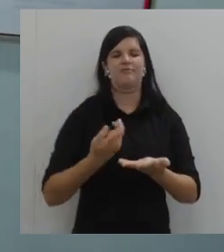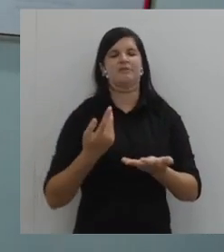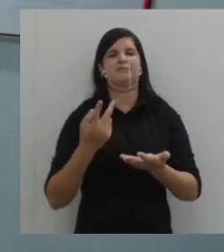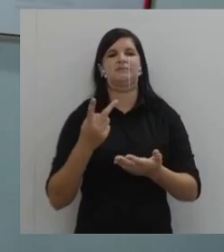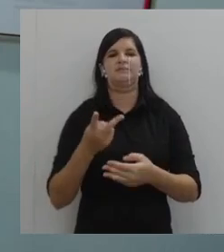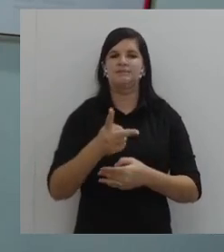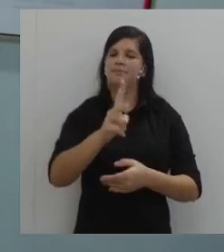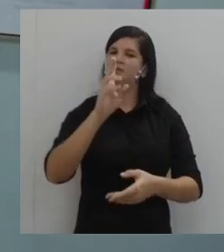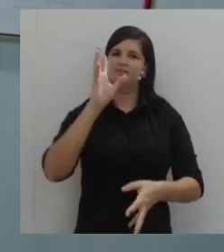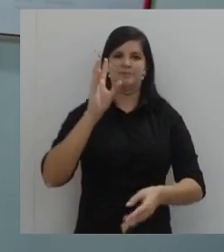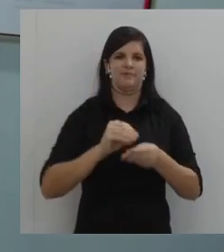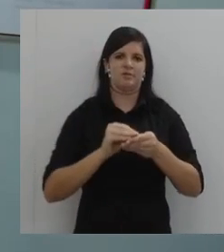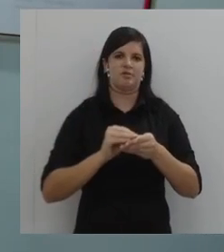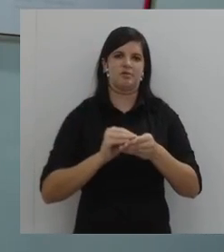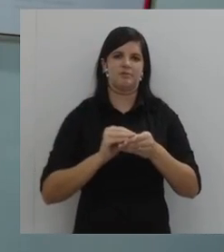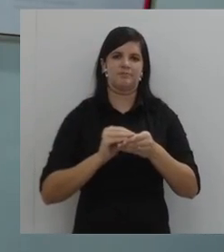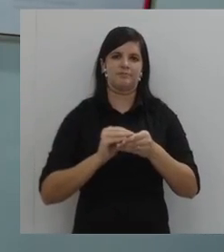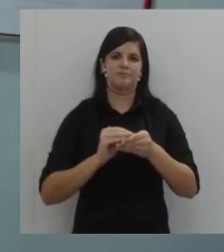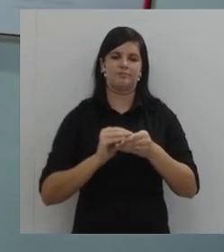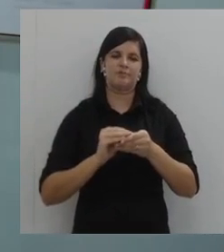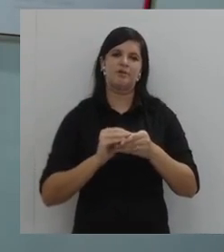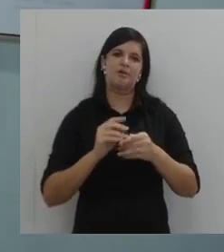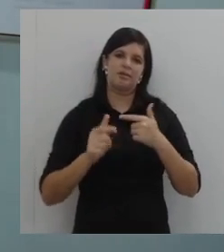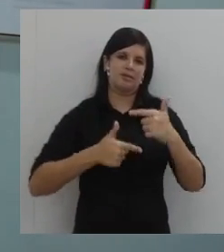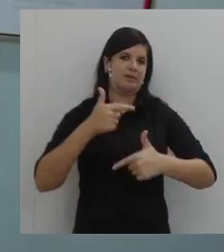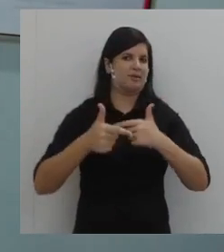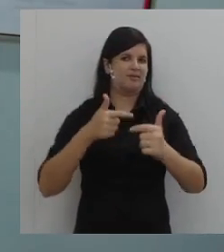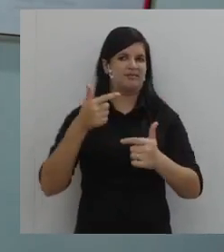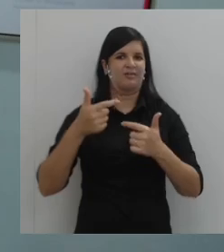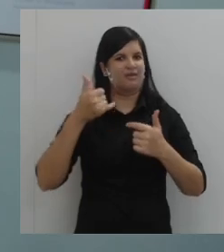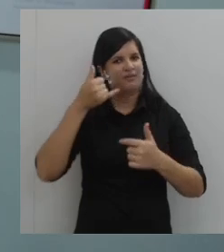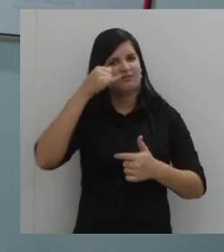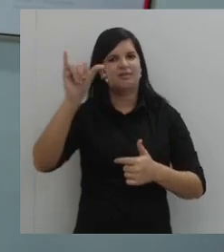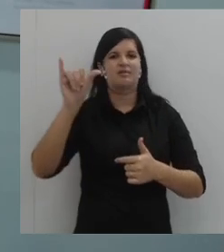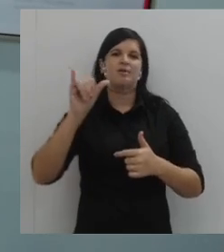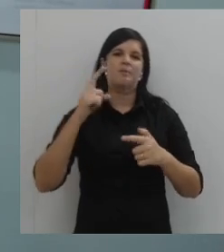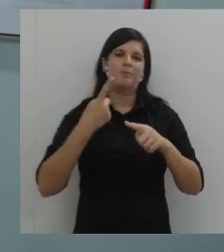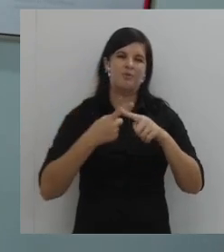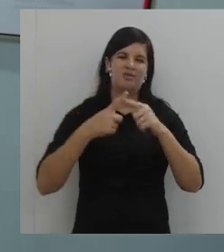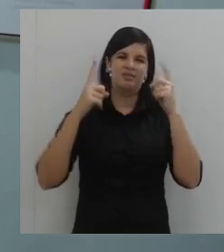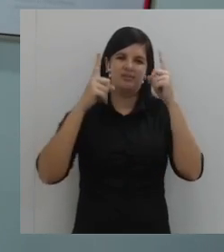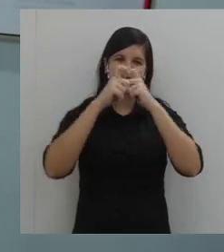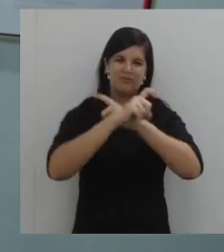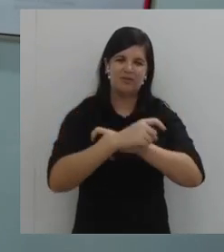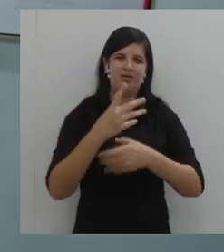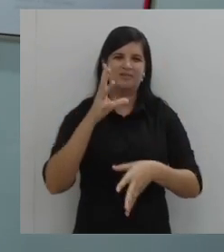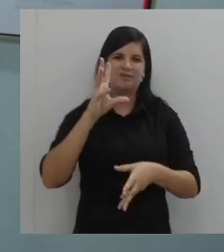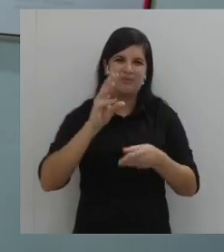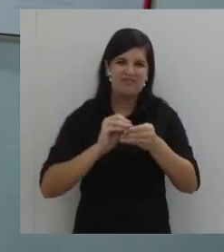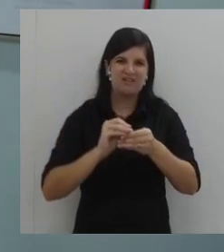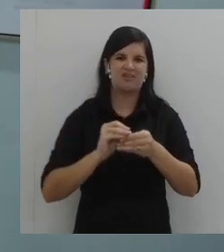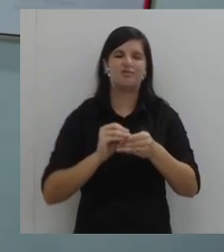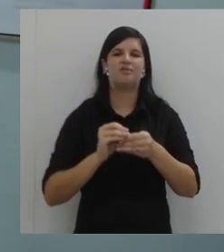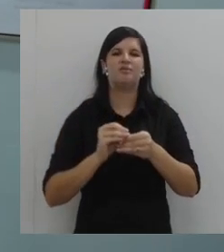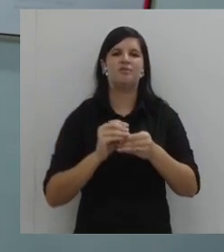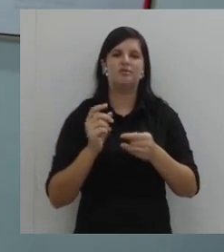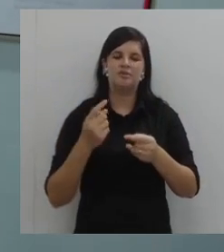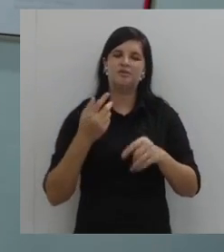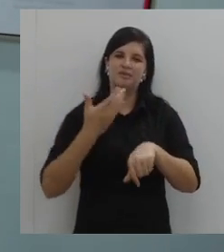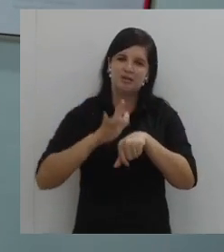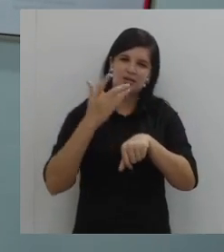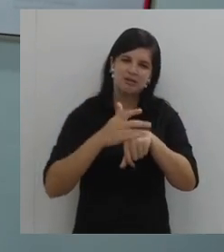possível, simplificar para diminuir o seu trabalho. Se você ainda tem muitas dificuldades na simplificação, então pega algumas